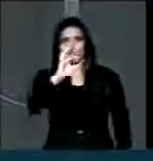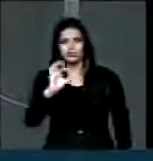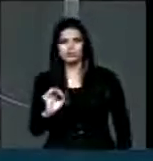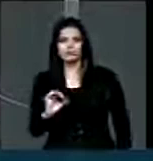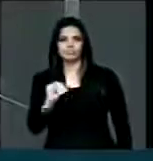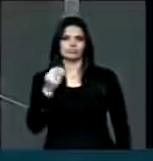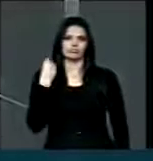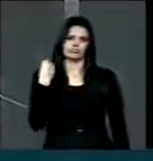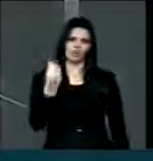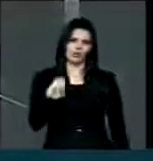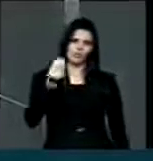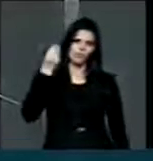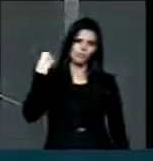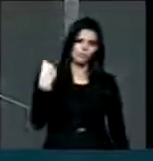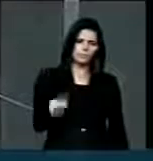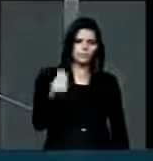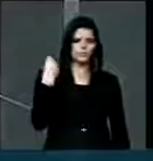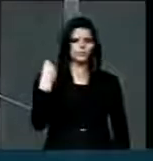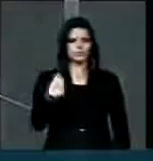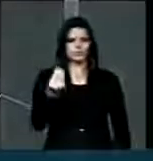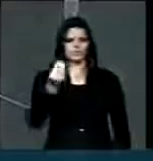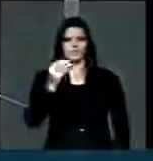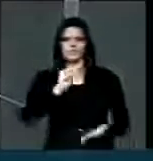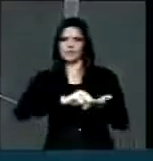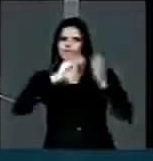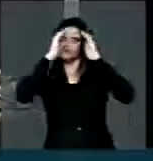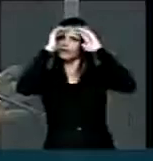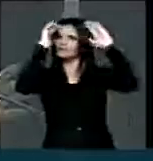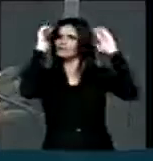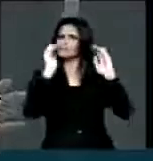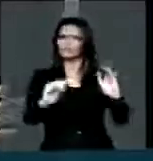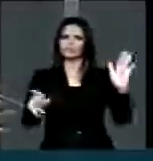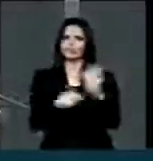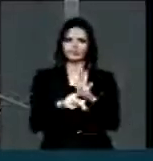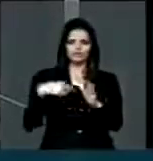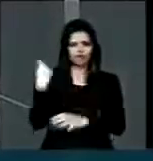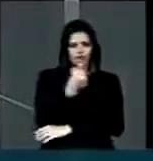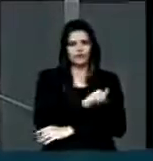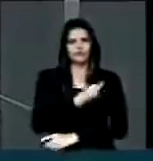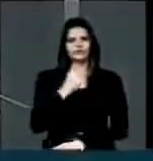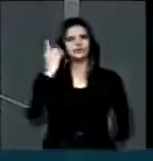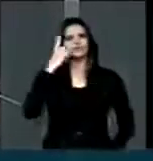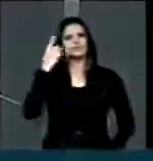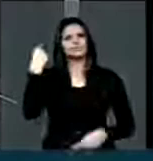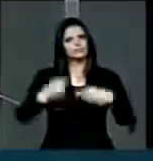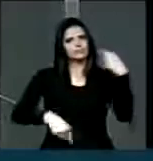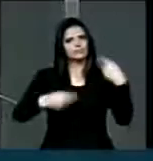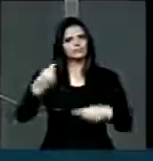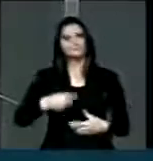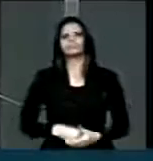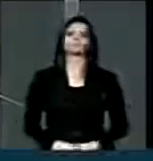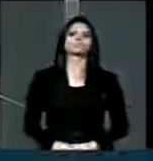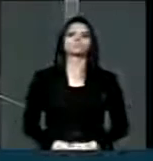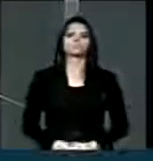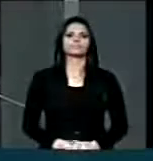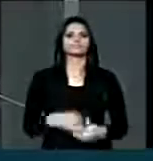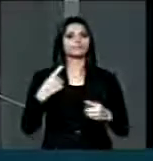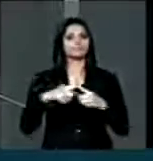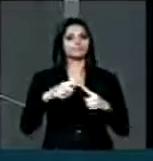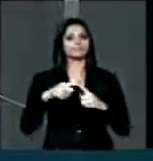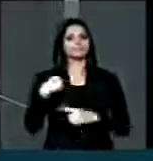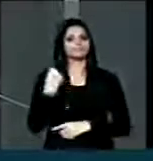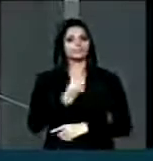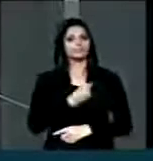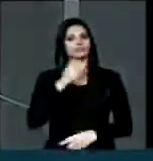70%. Isto é um desrespeito ao parlamento brasileiro. Mesmo como